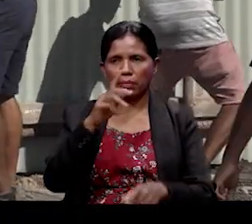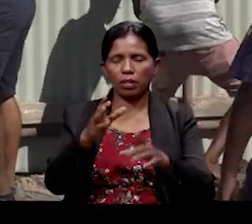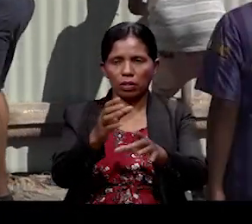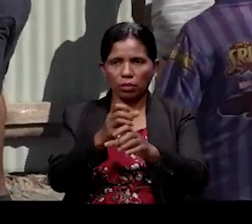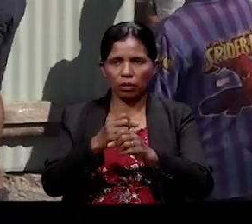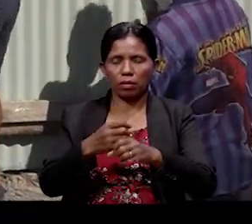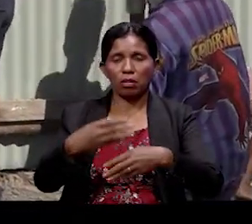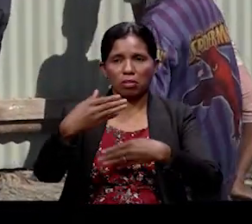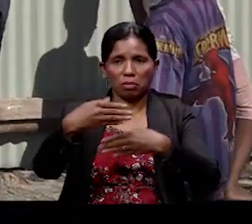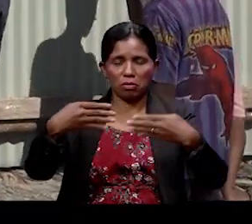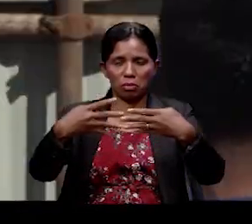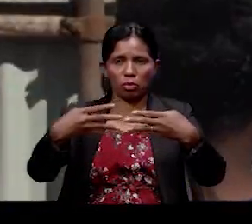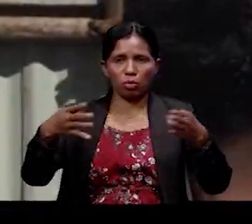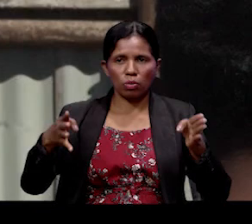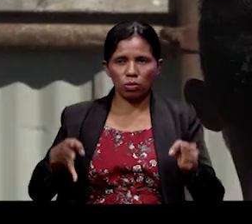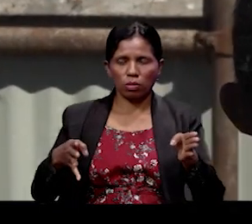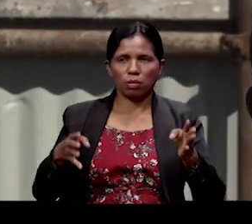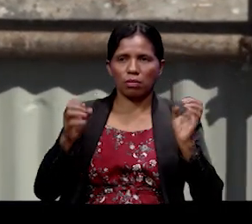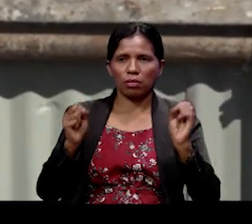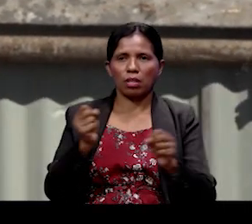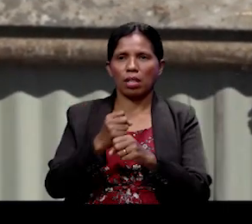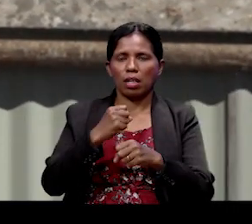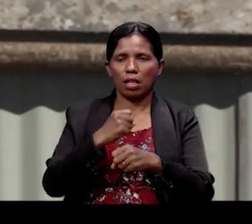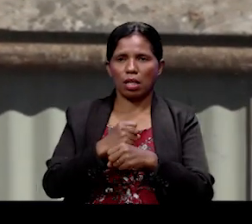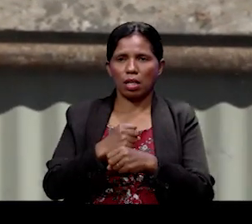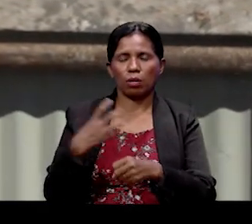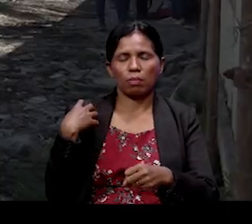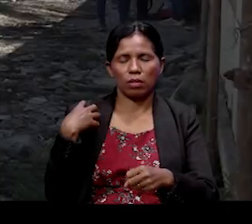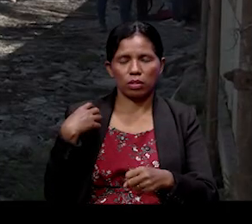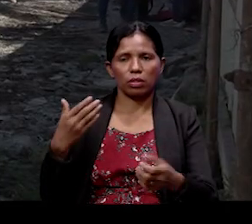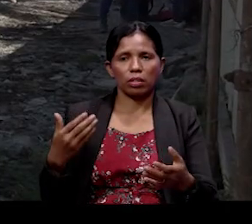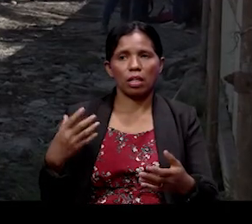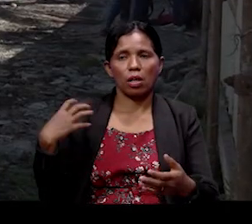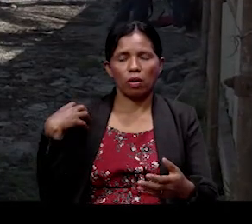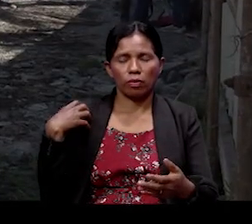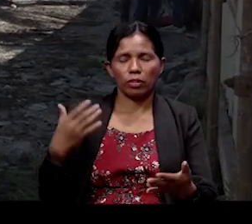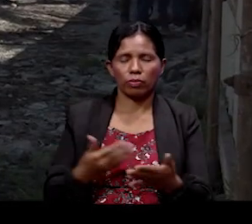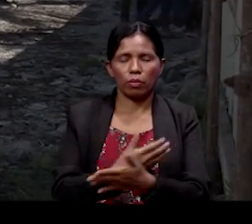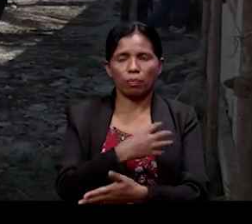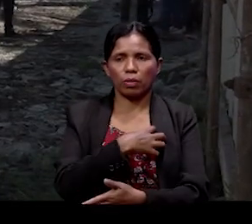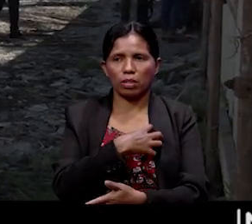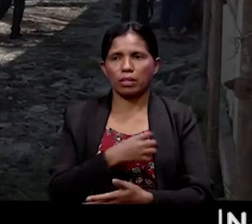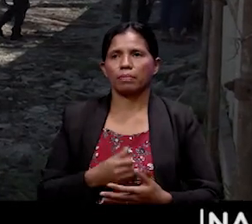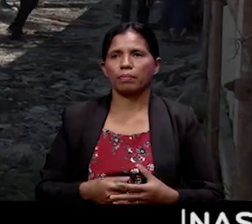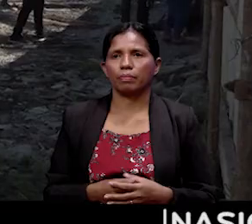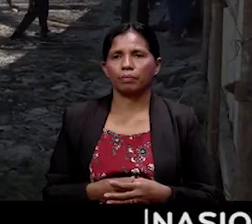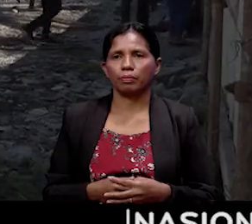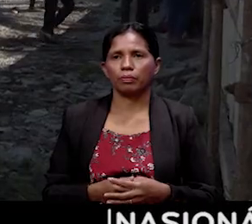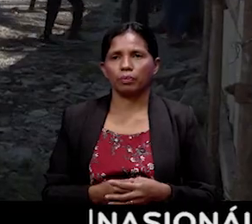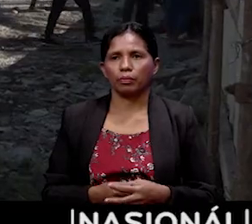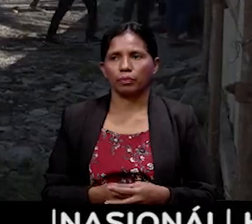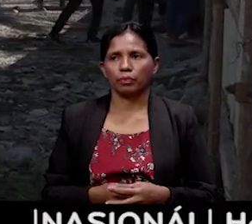nebe didin hokalen, onde hare edifício fom quartel geral Penetelli. Agostinho da Costa, Clementino Maia, GMN.